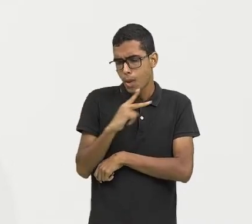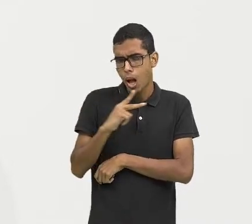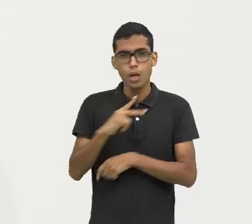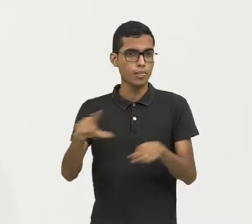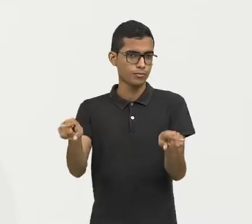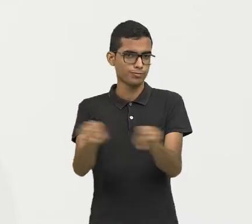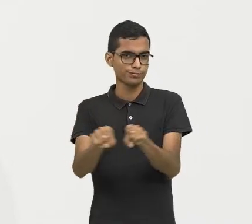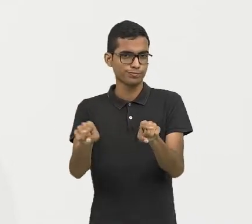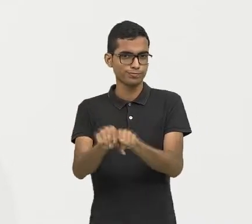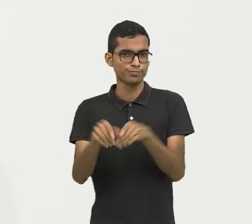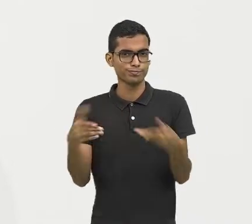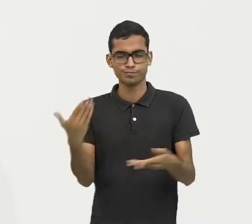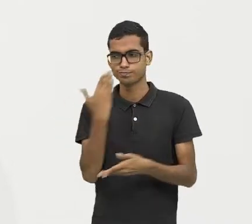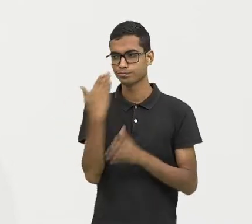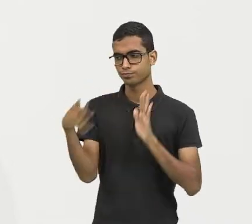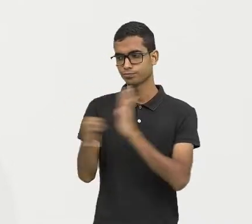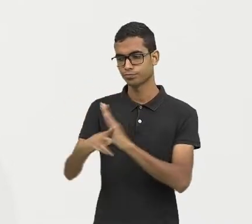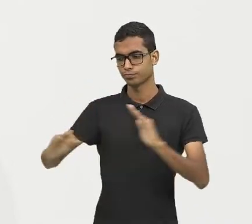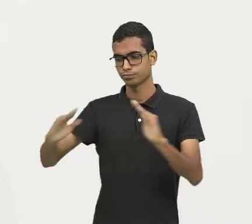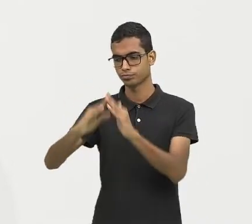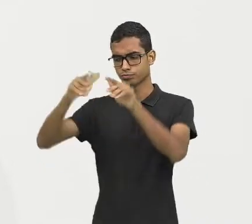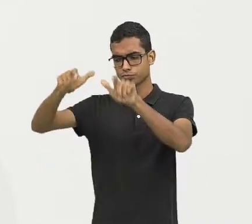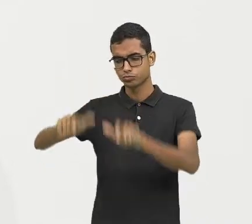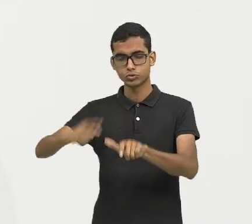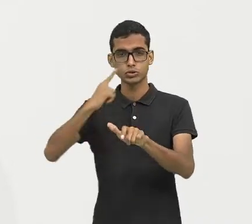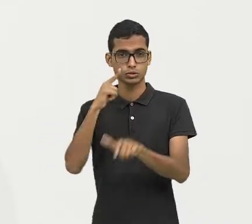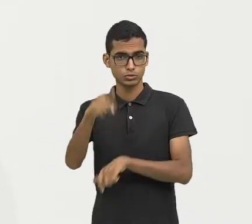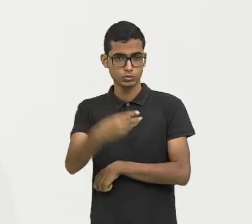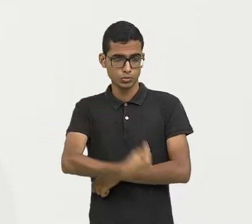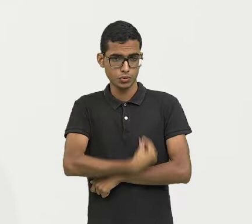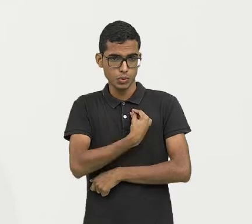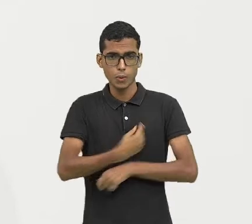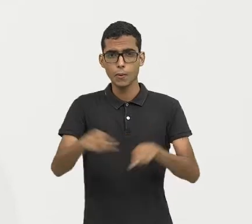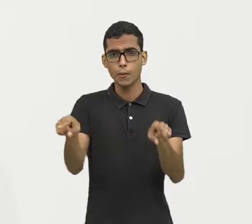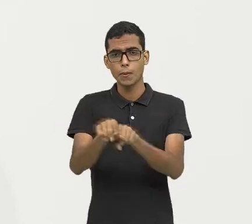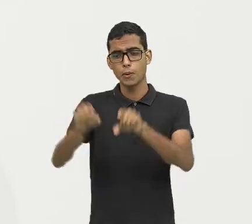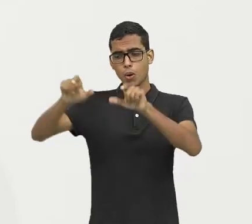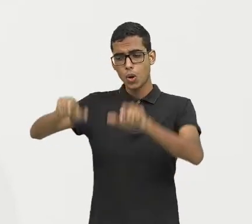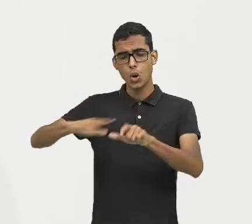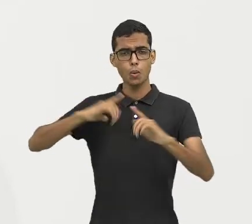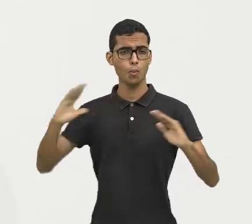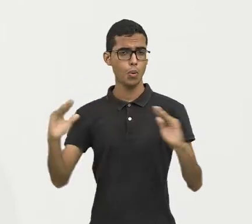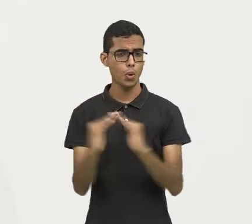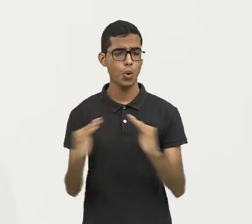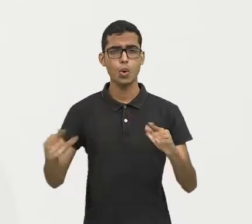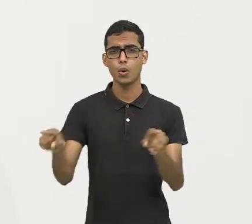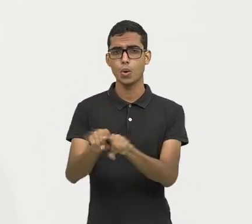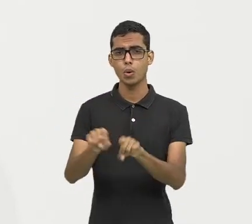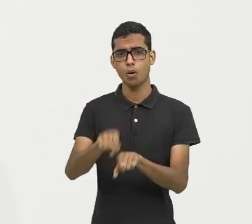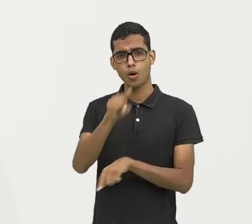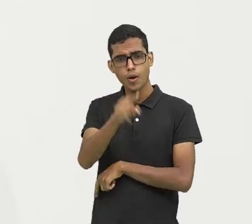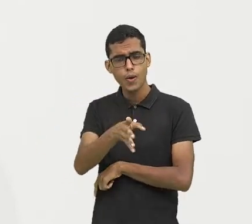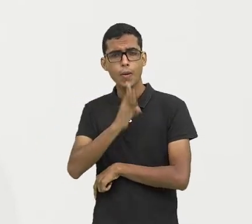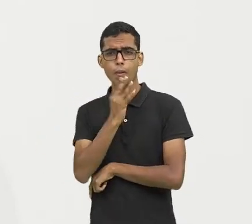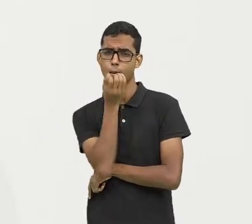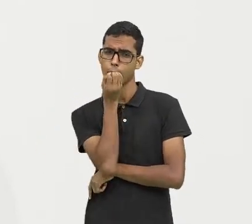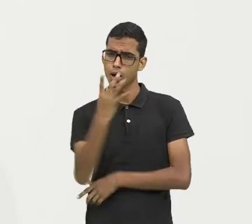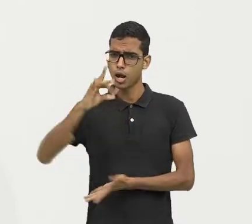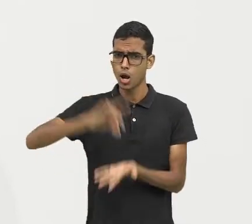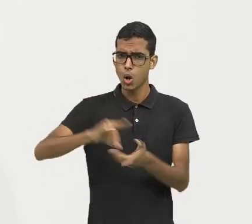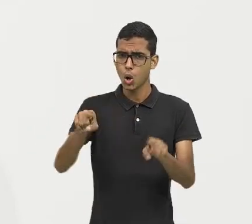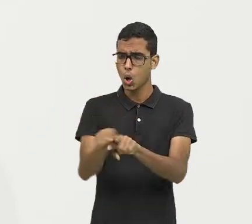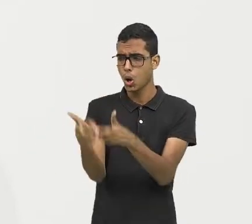particular. Ou seja, a sua casa é o local onde você vive, é o local que você mora, que você conhece bem. E percebe